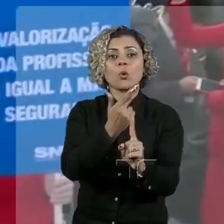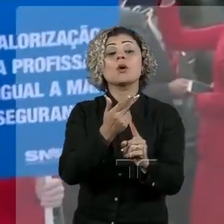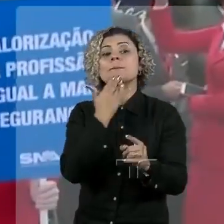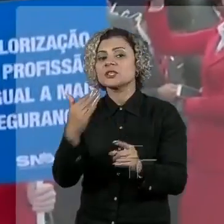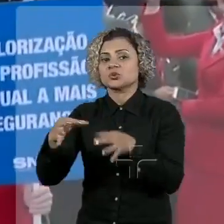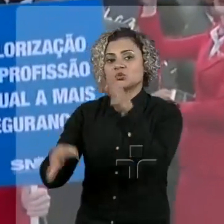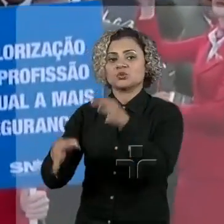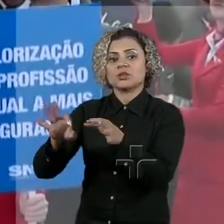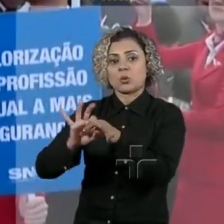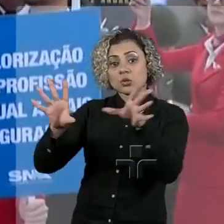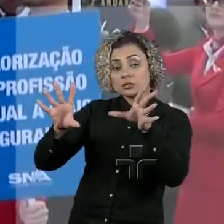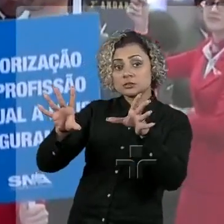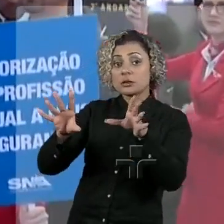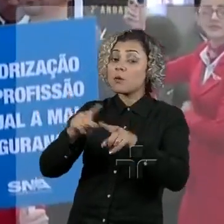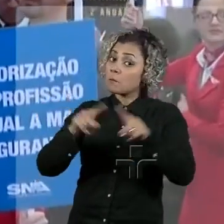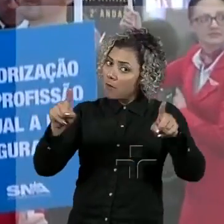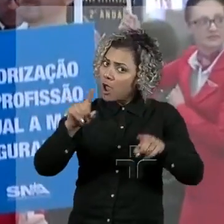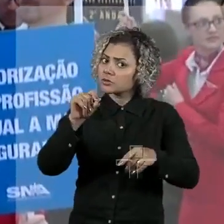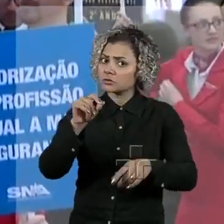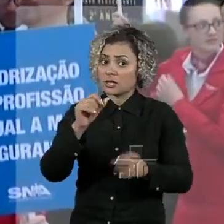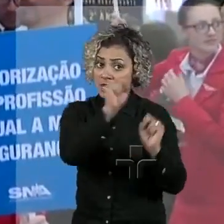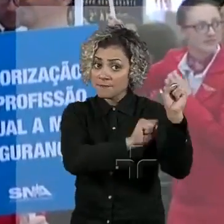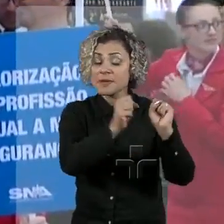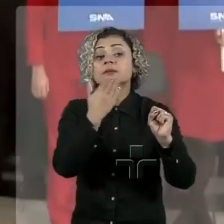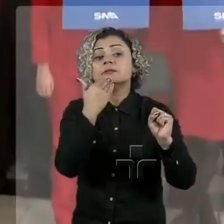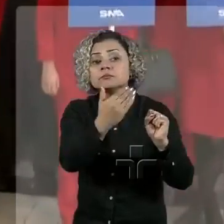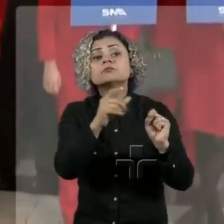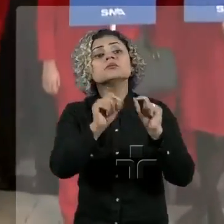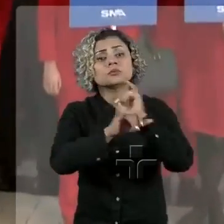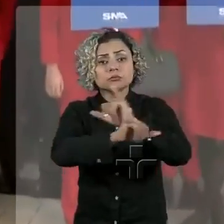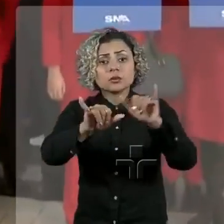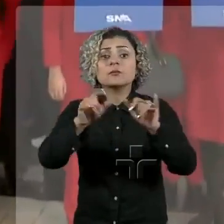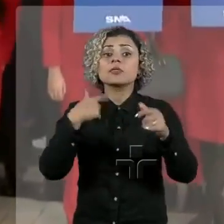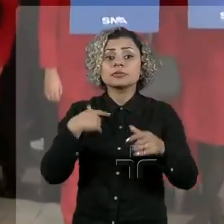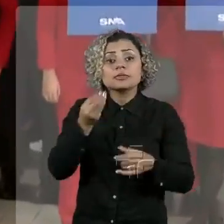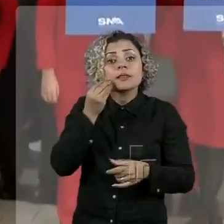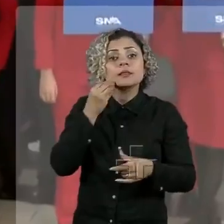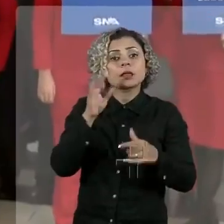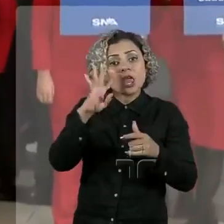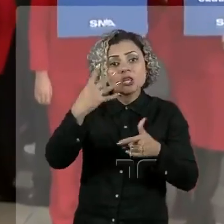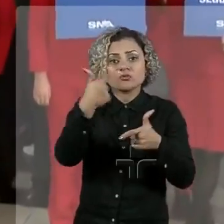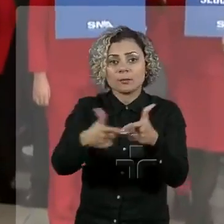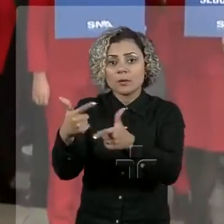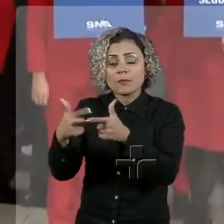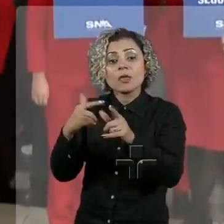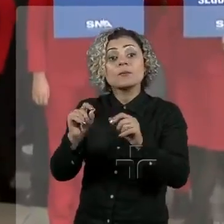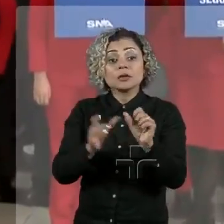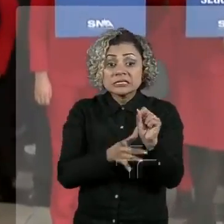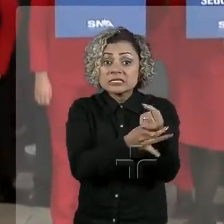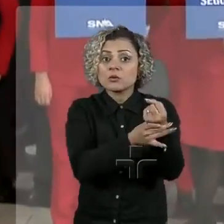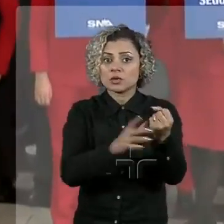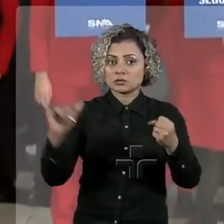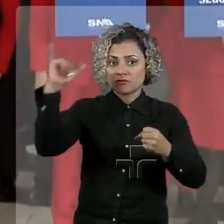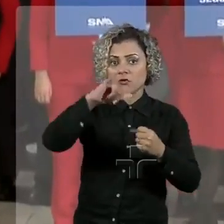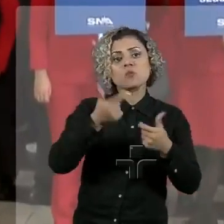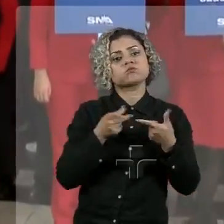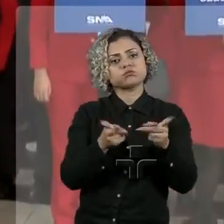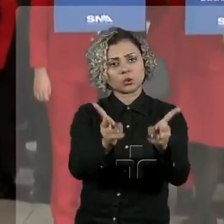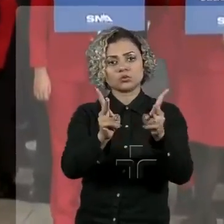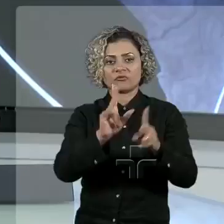judicial. A empresa informou que está empenhada em resolver as pendências e que a segurança dos voos está